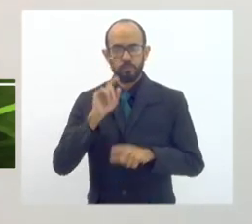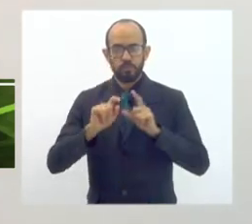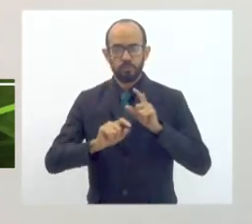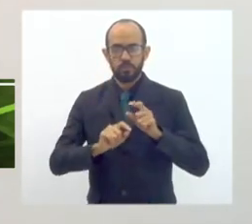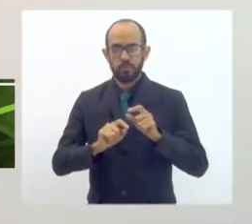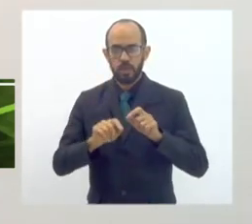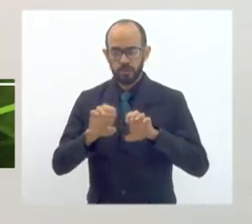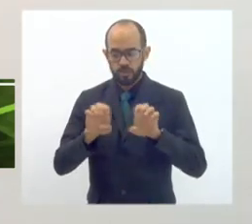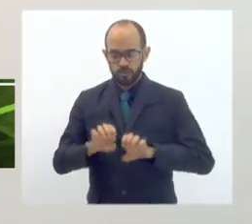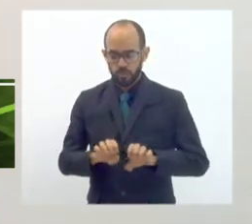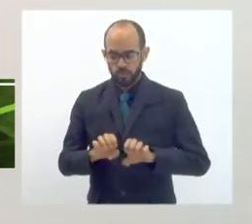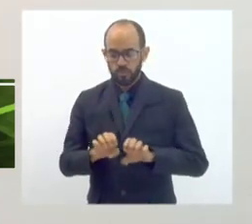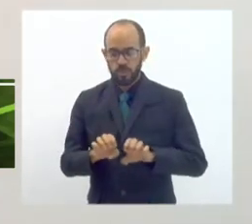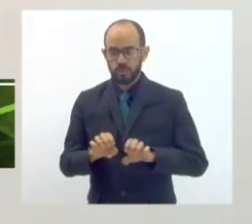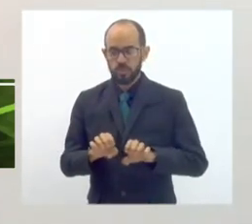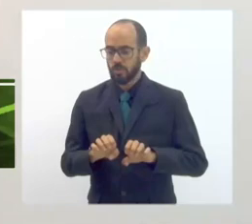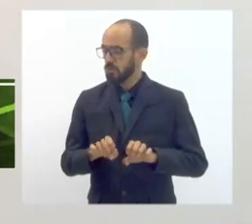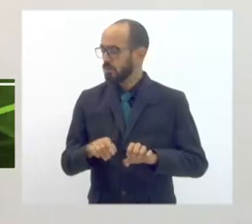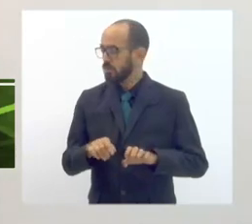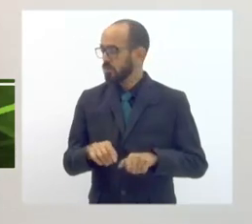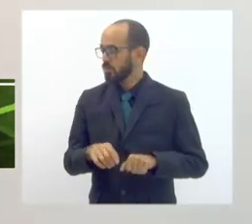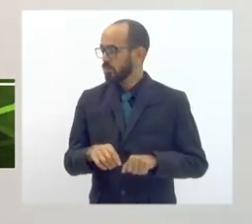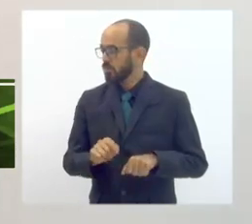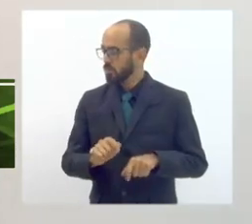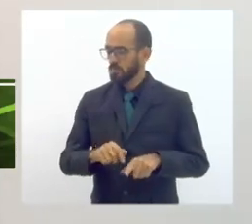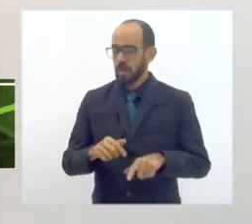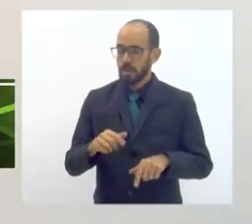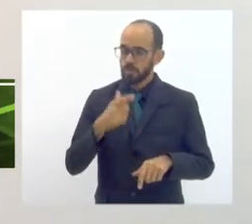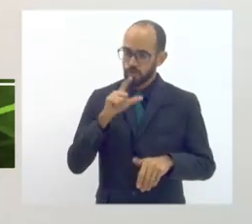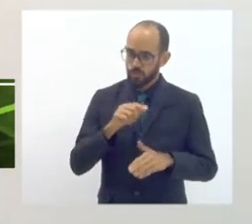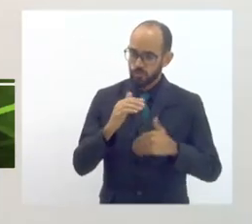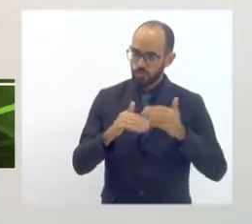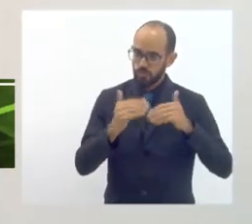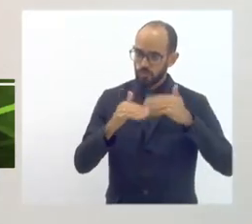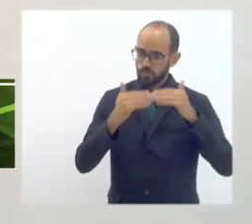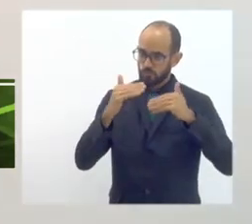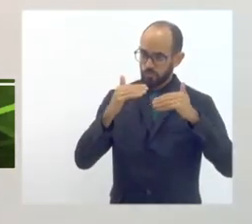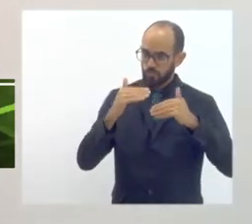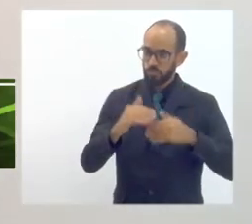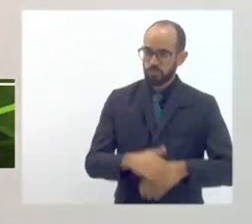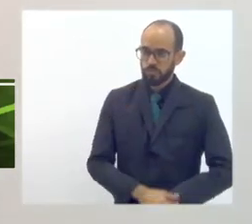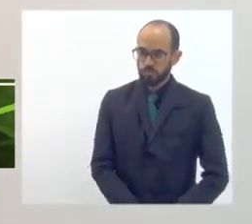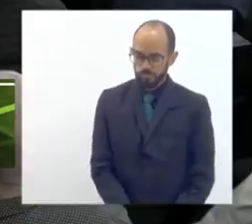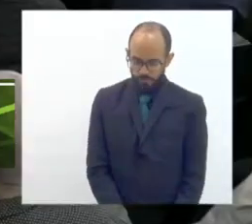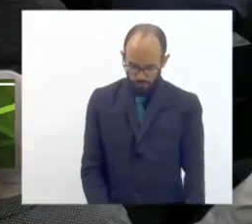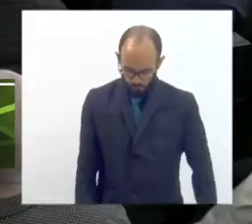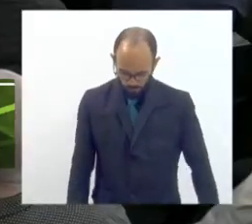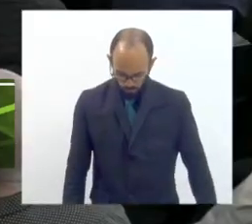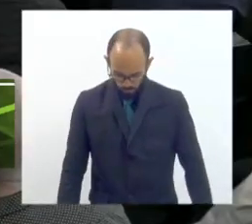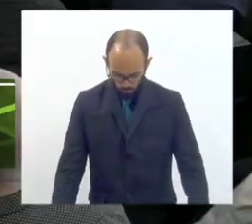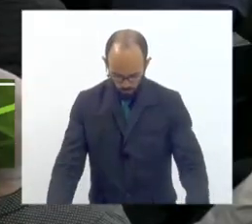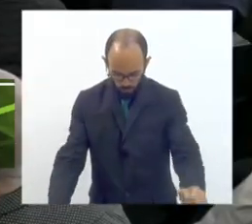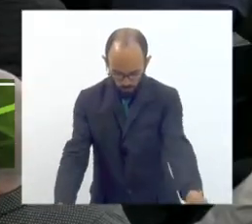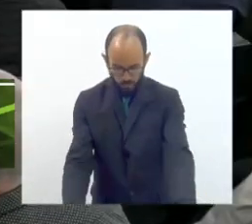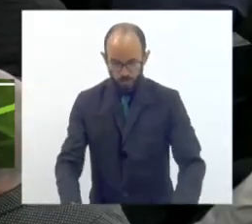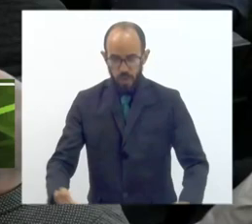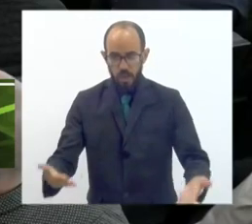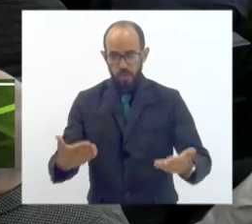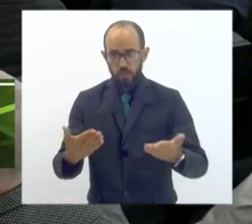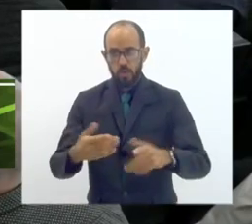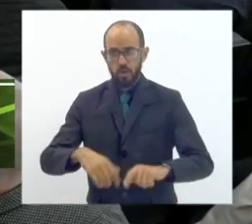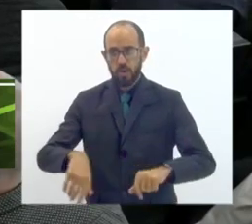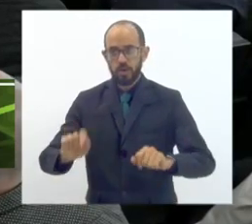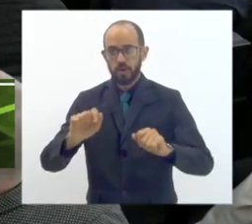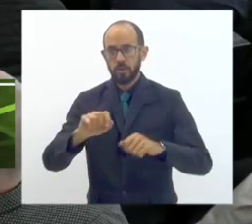essa estruturação, que é muito importante para seguirmos. E eu tenho aqui agora deixar um amigo nosso,